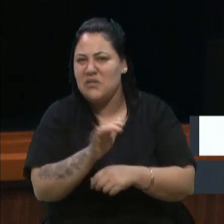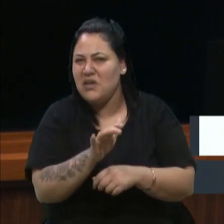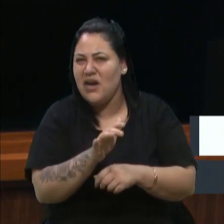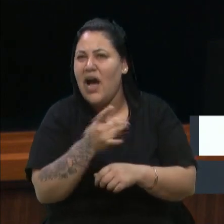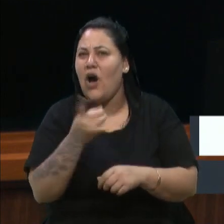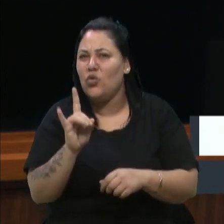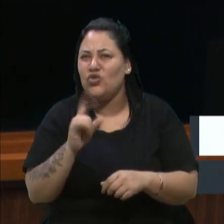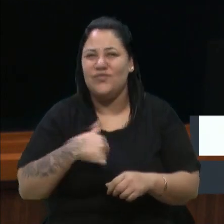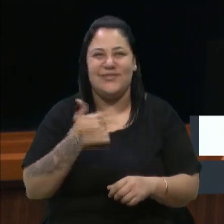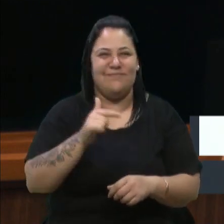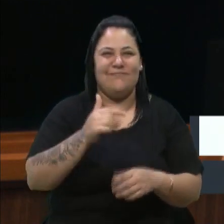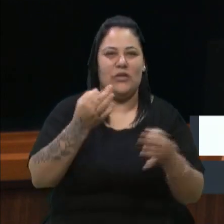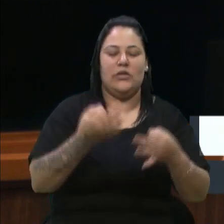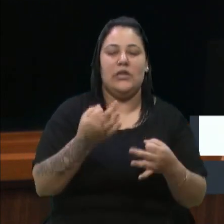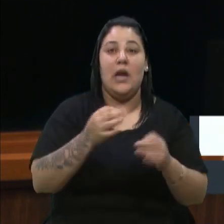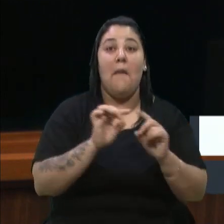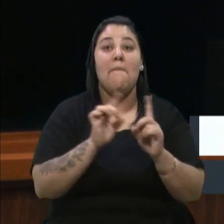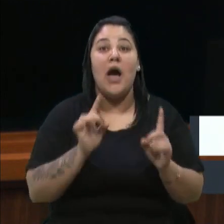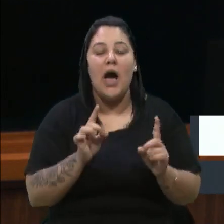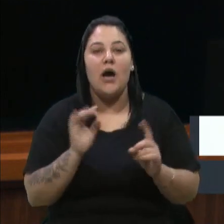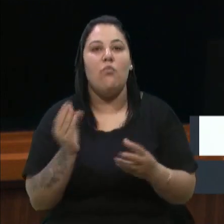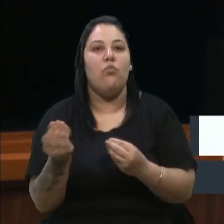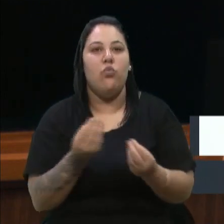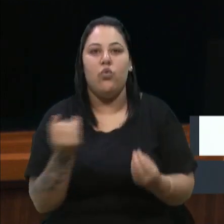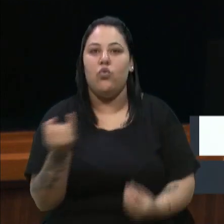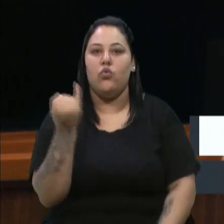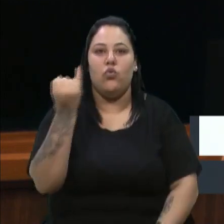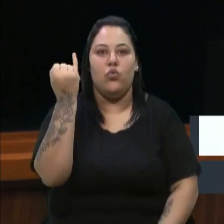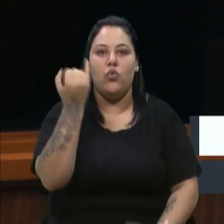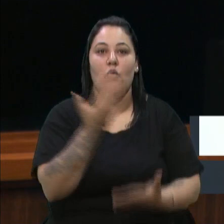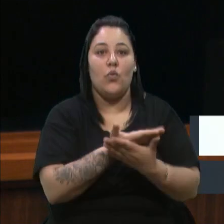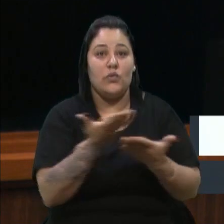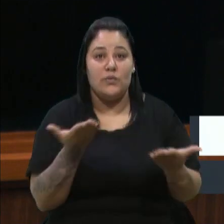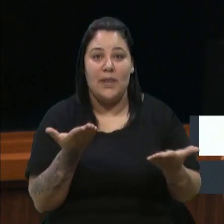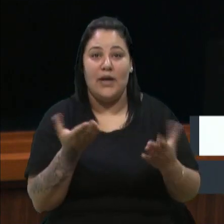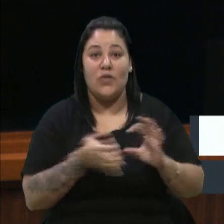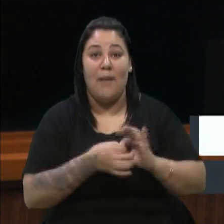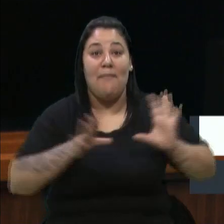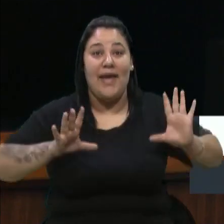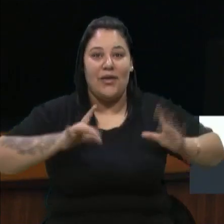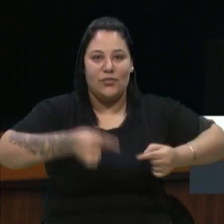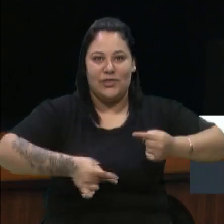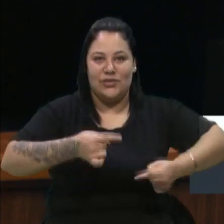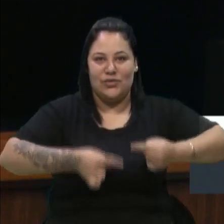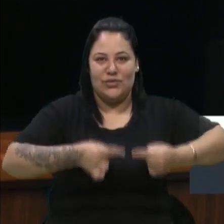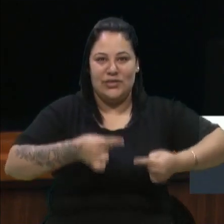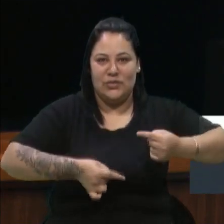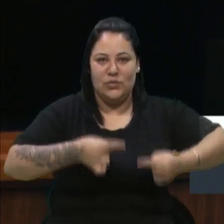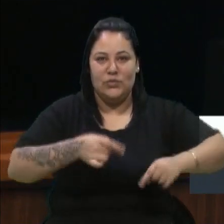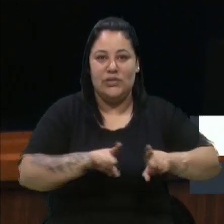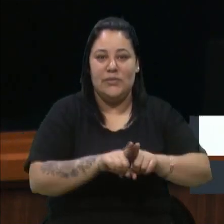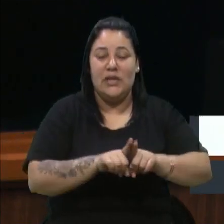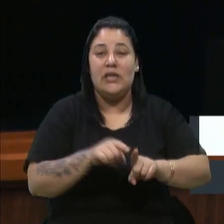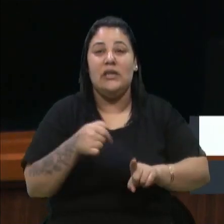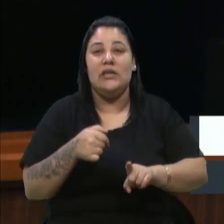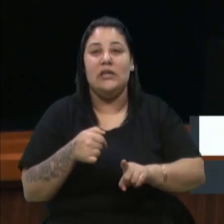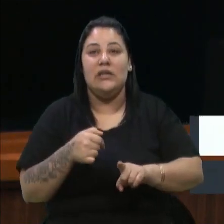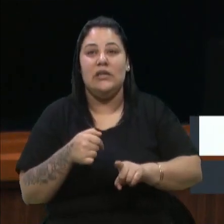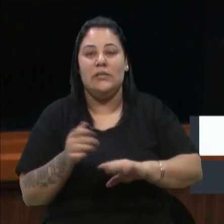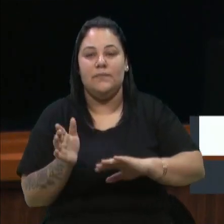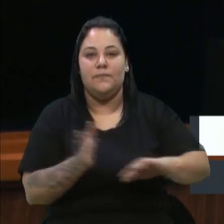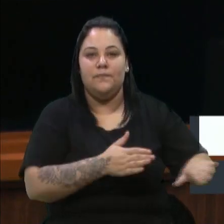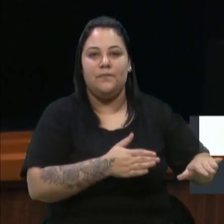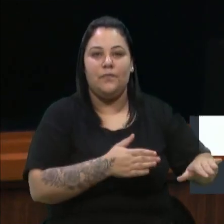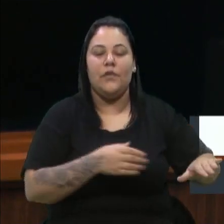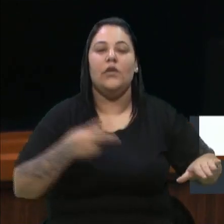não tenho certeza, mas foi importante espaço de discussão. E também, a